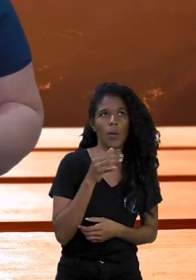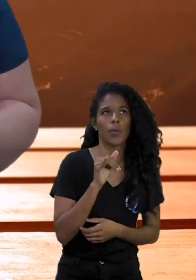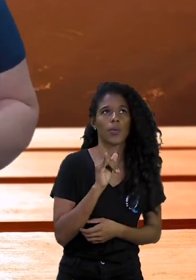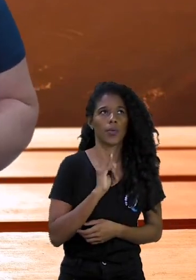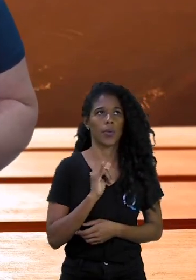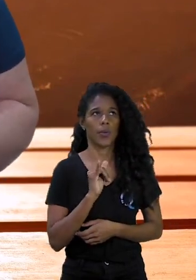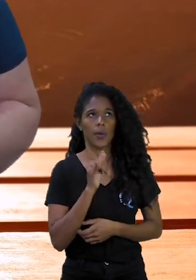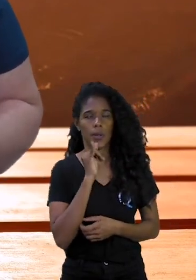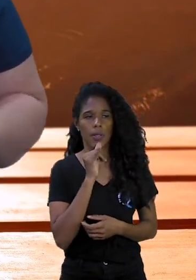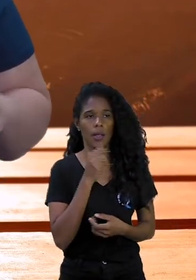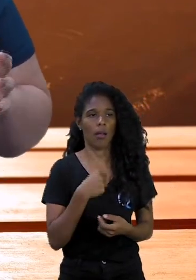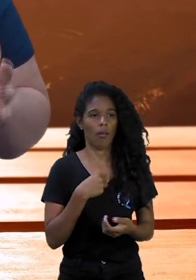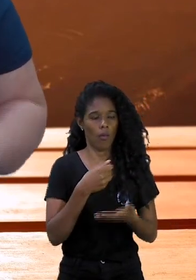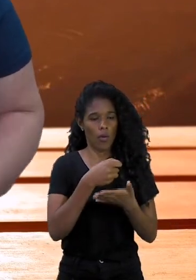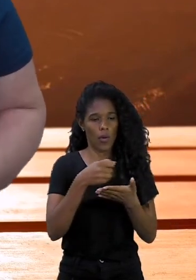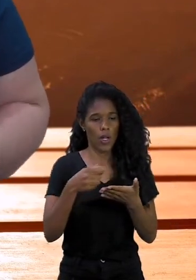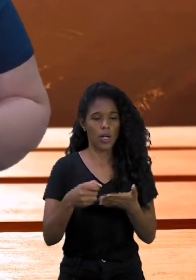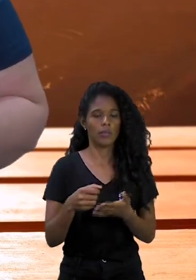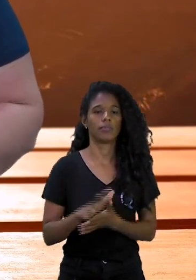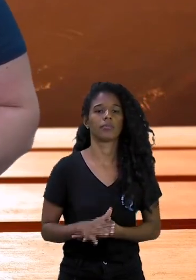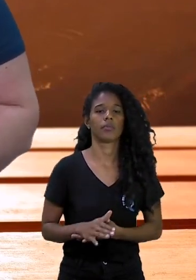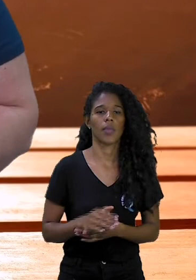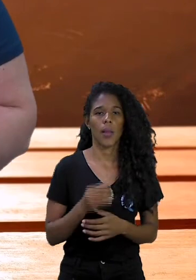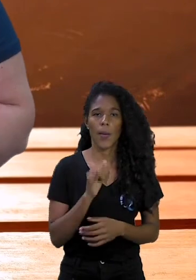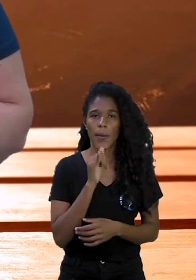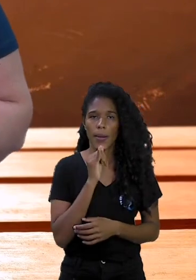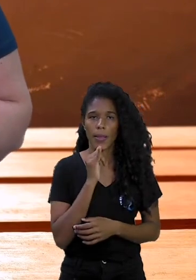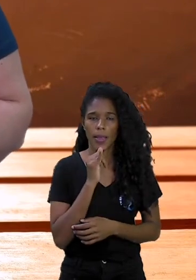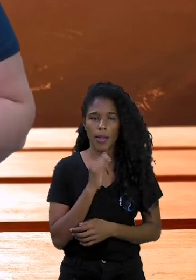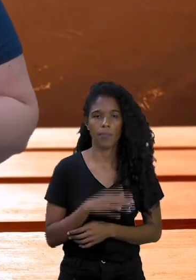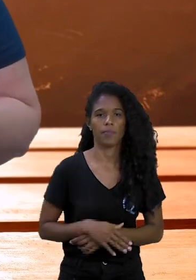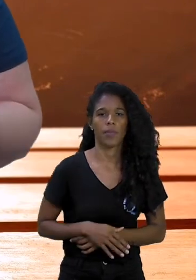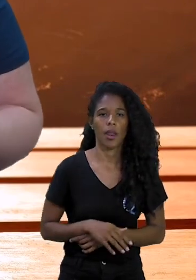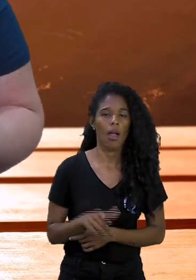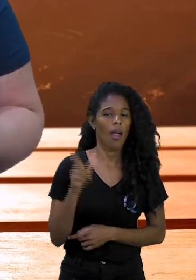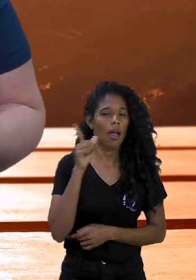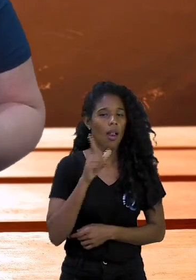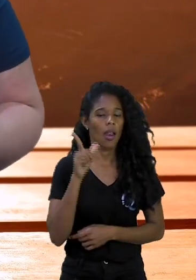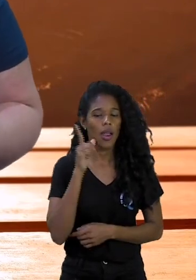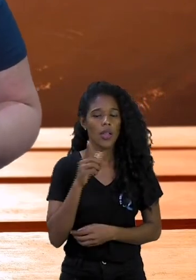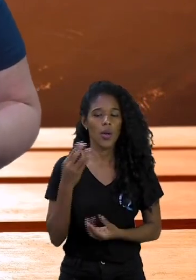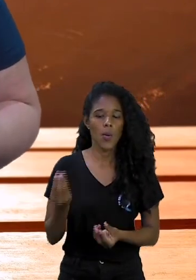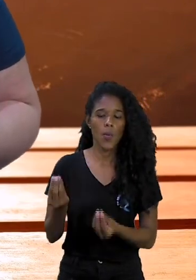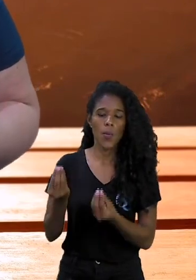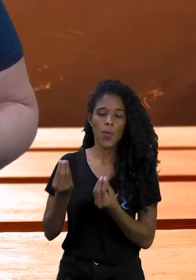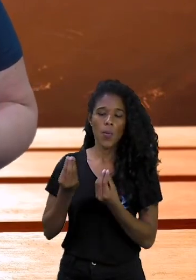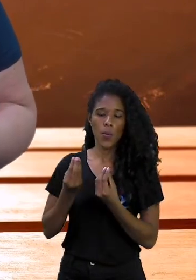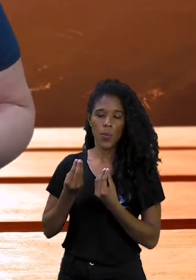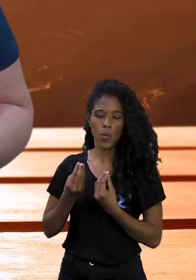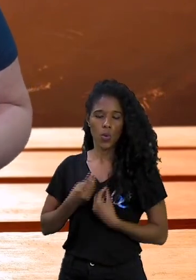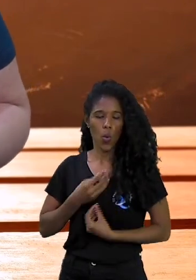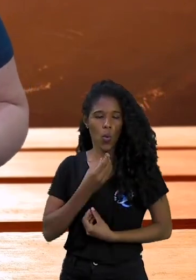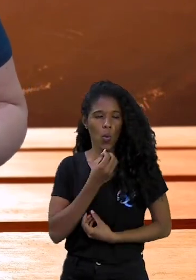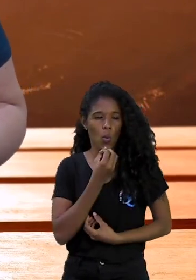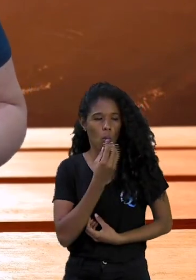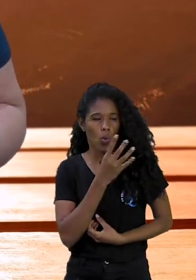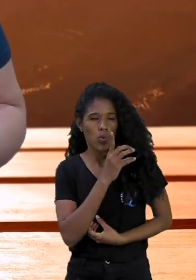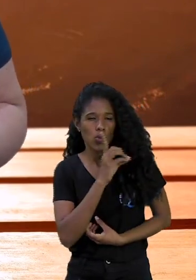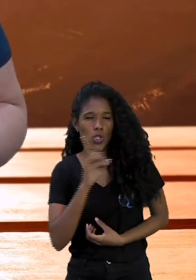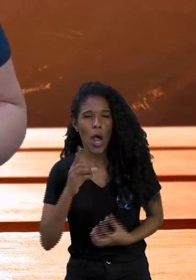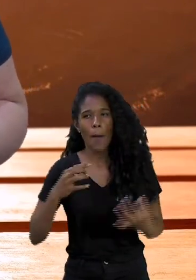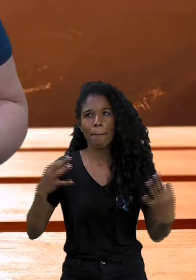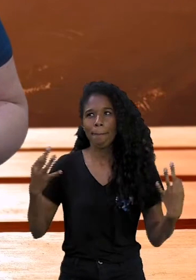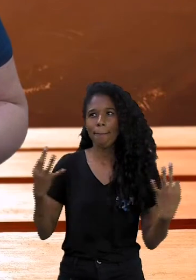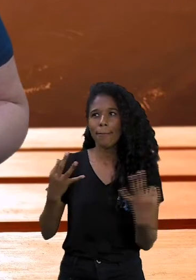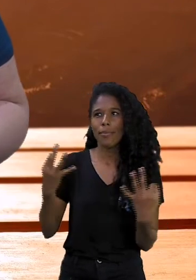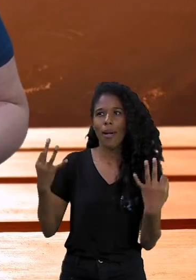Olha esse exemplo. Letícia me deu um bom dia acolhedor. Aqui eu estou falando do bom